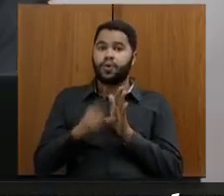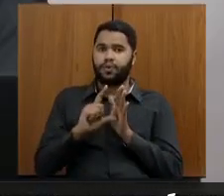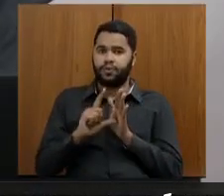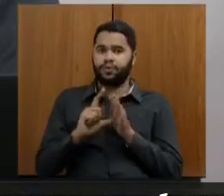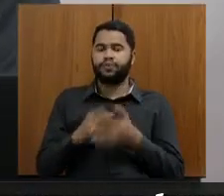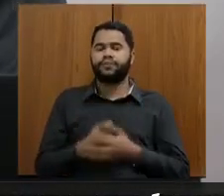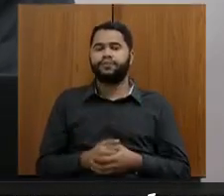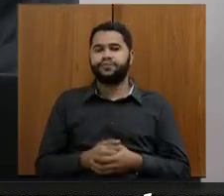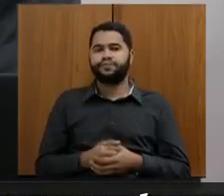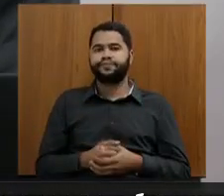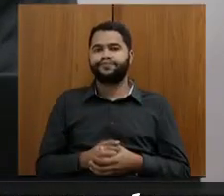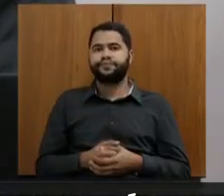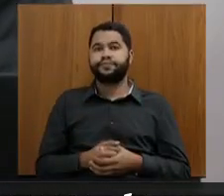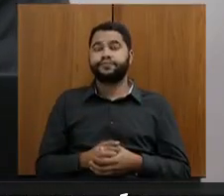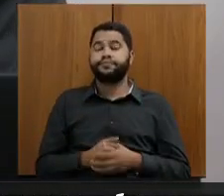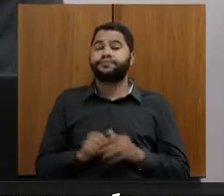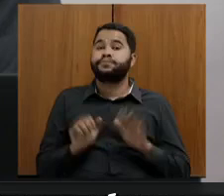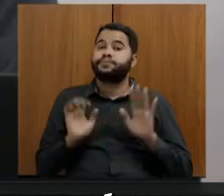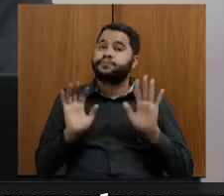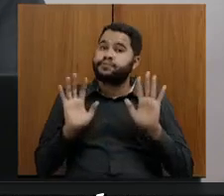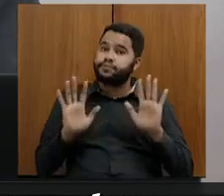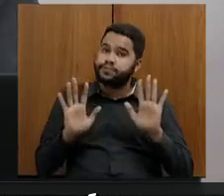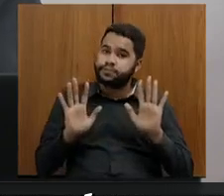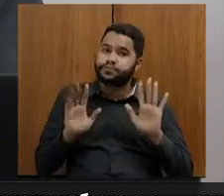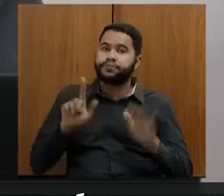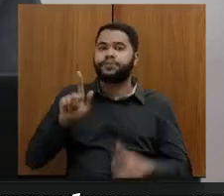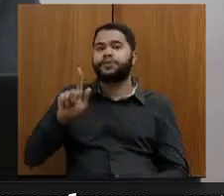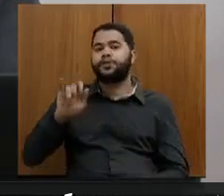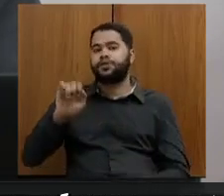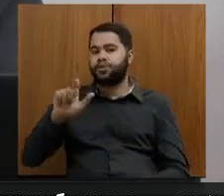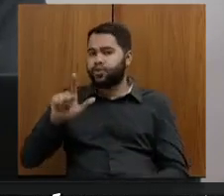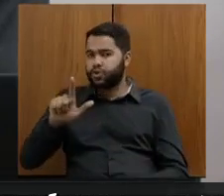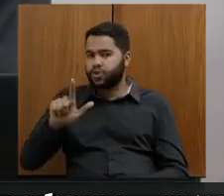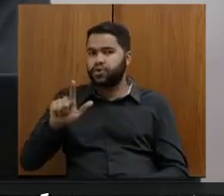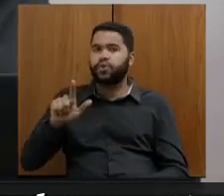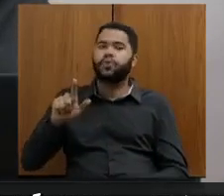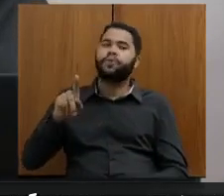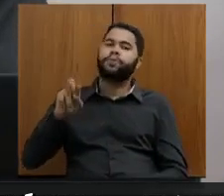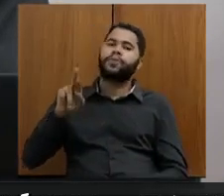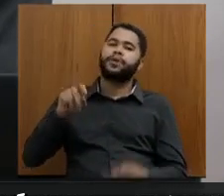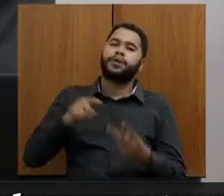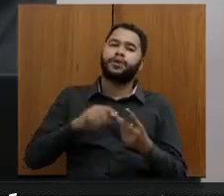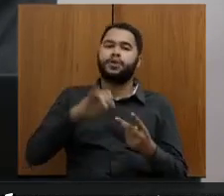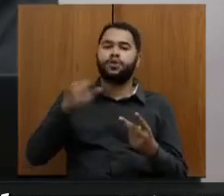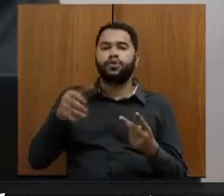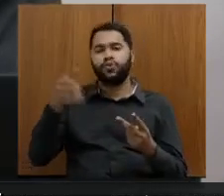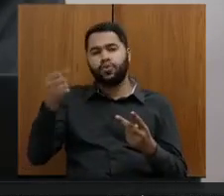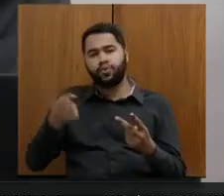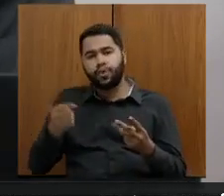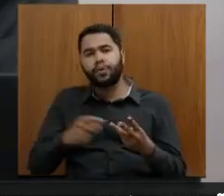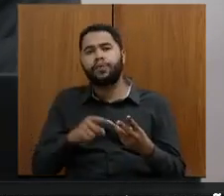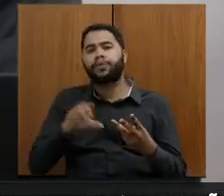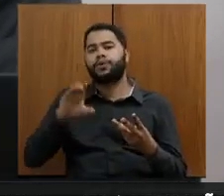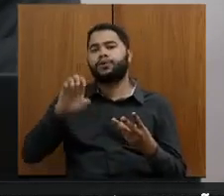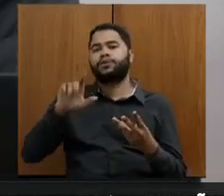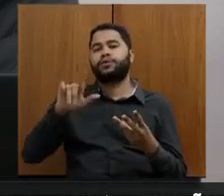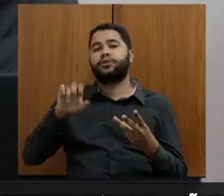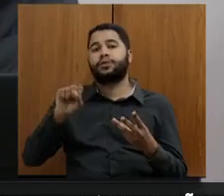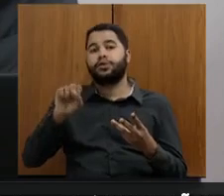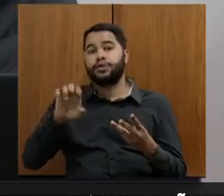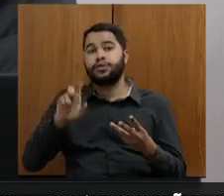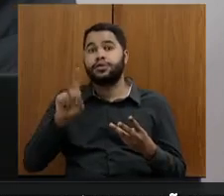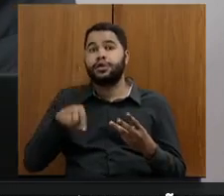de Abreu 2020 no entanto deputado.do Pereira Deputado as sereias da viola Deputado João Leite houveram duas